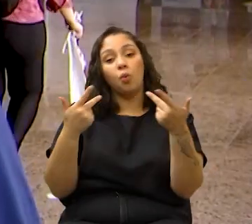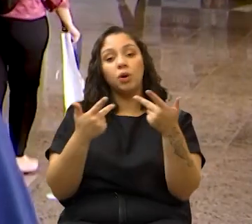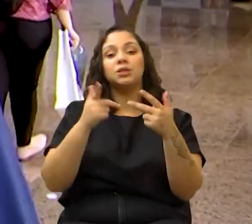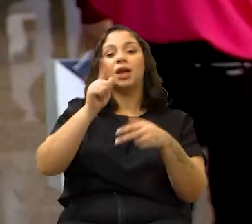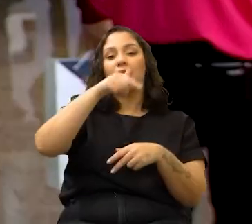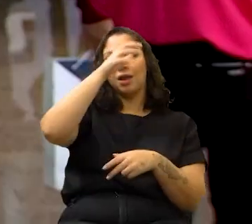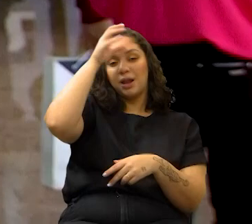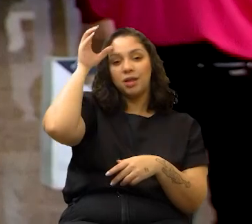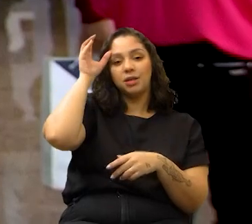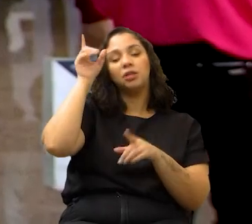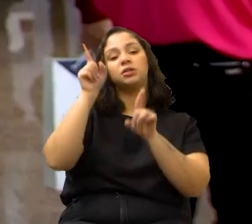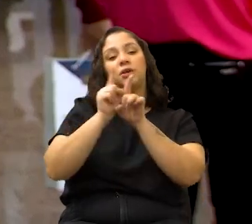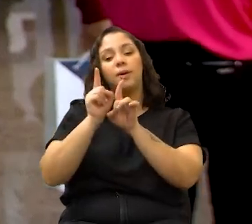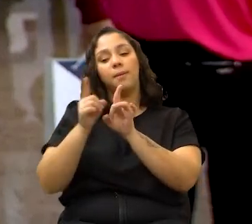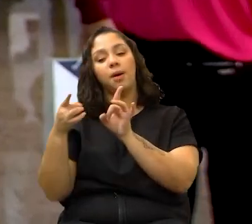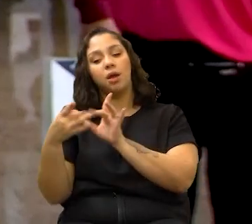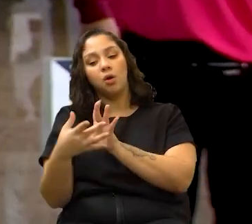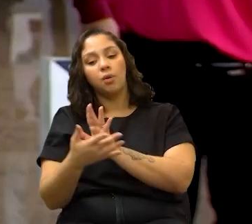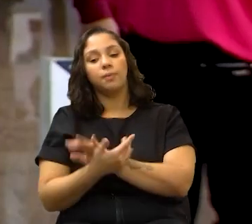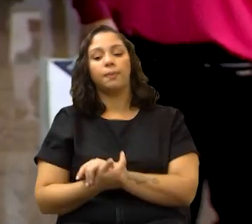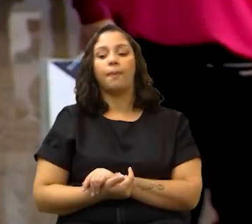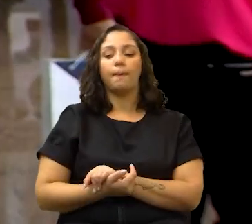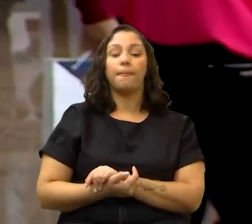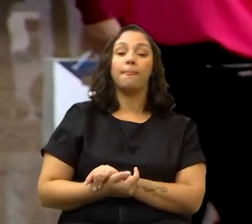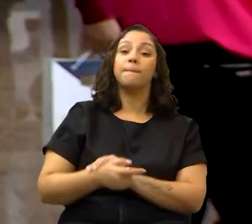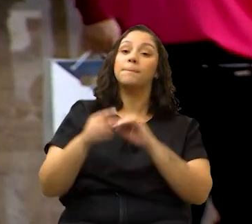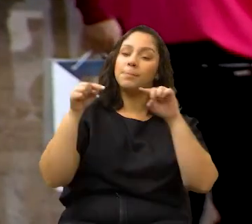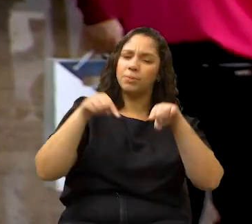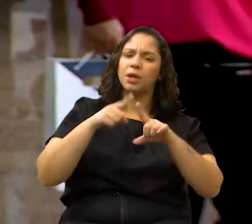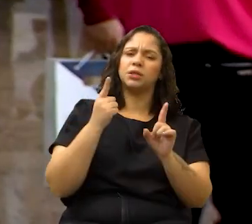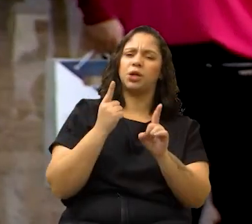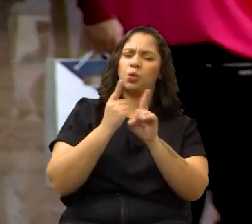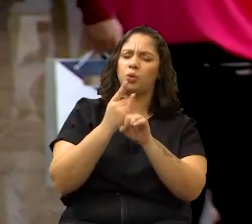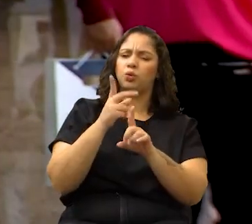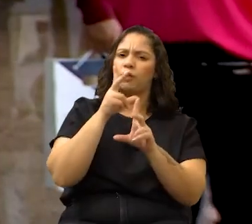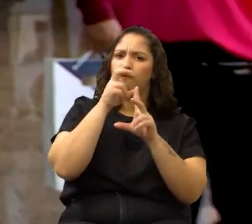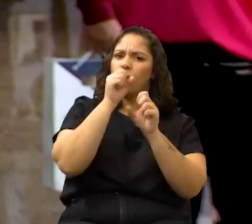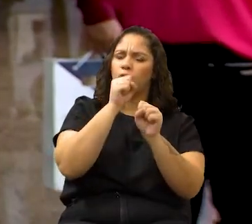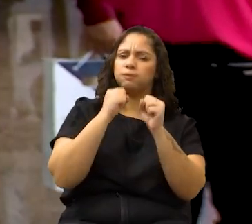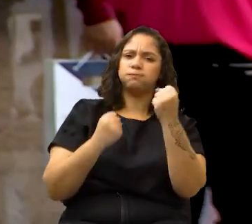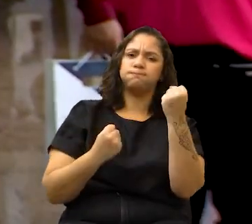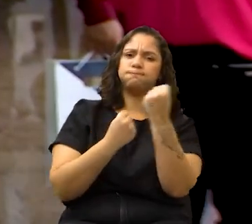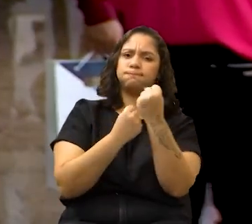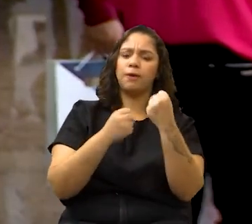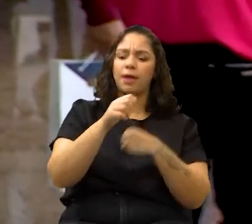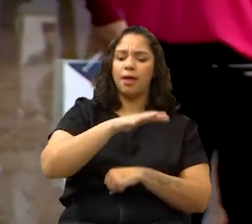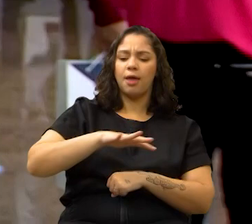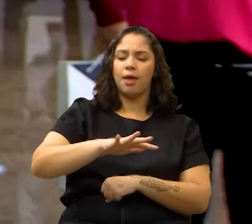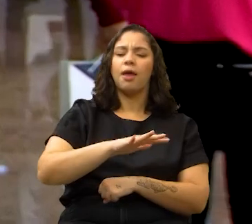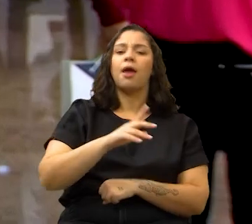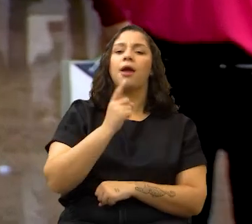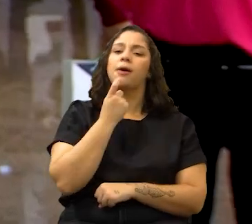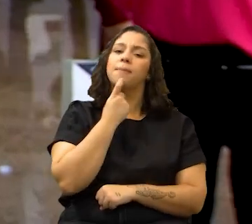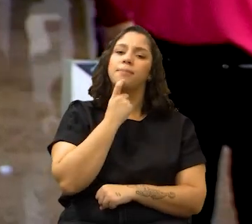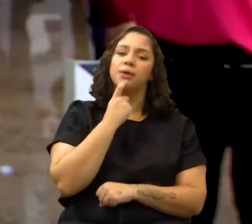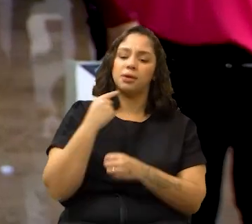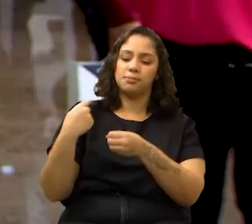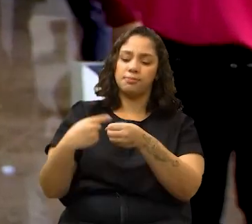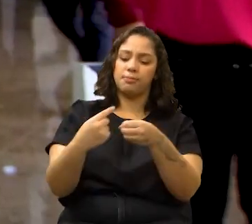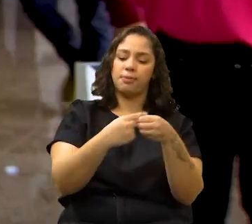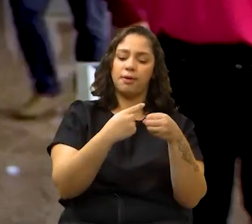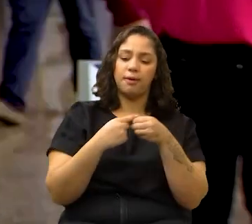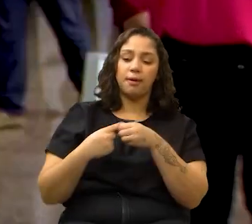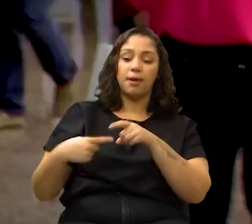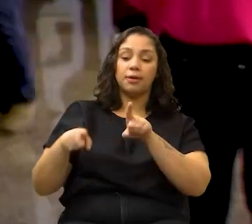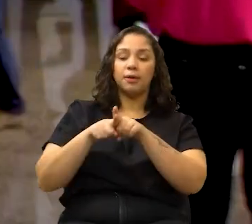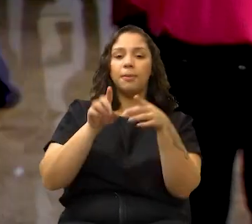potencial fornecedor. Eu acredito que esse encontro tende a fortalecer as empresas da nossa região metropolitana e